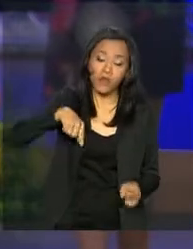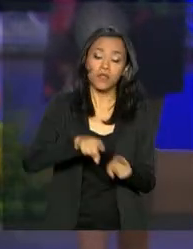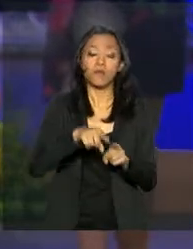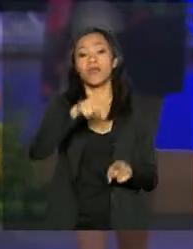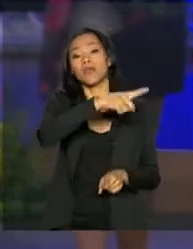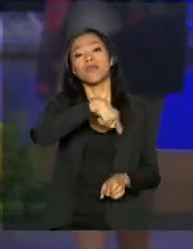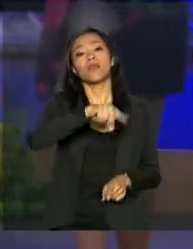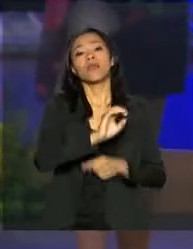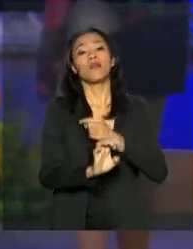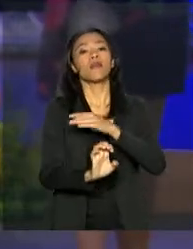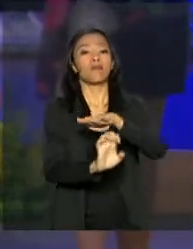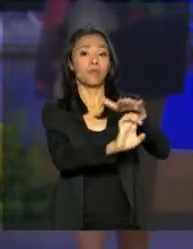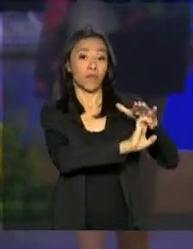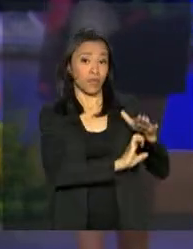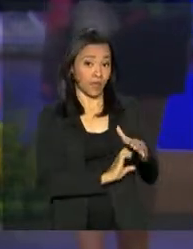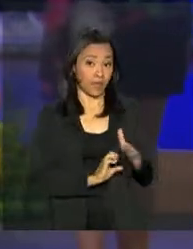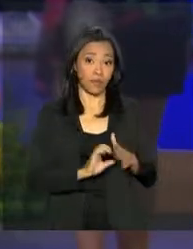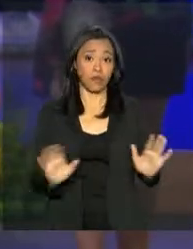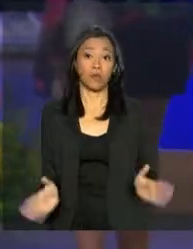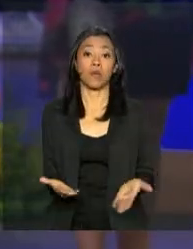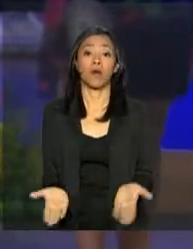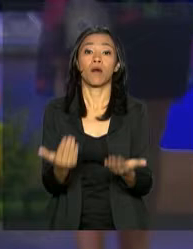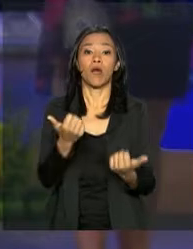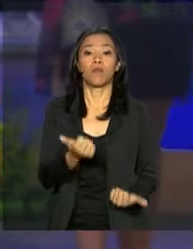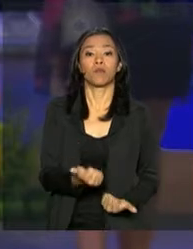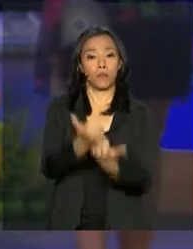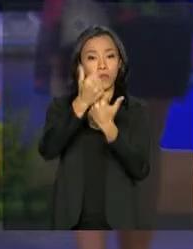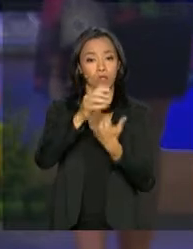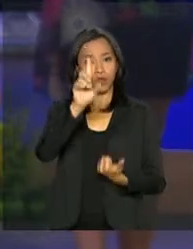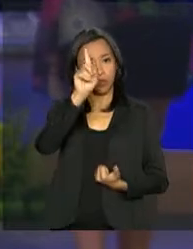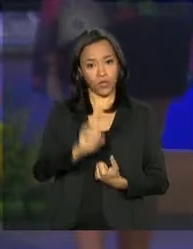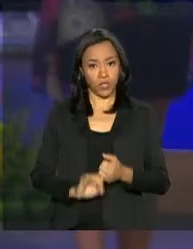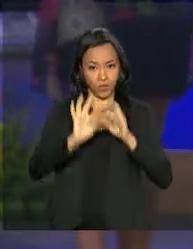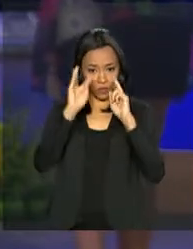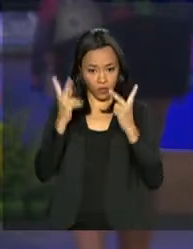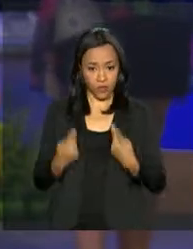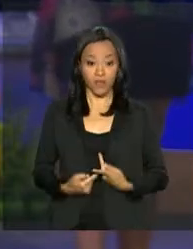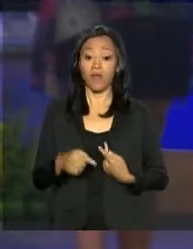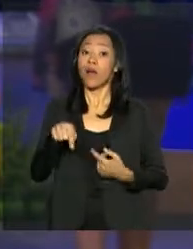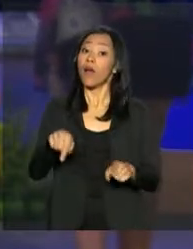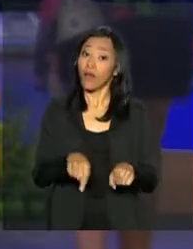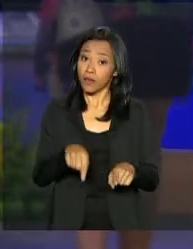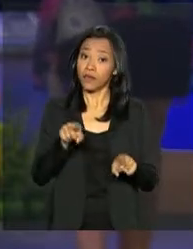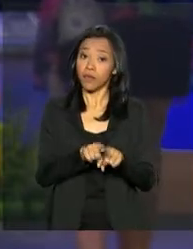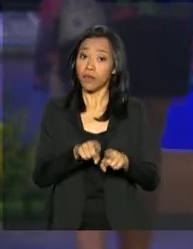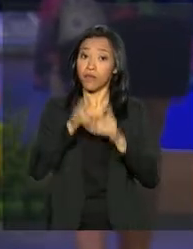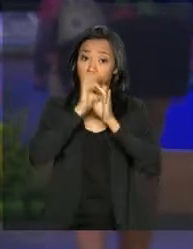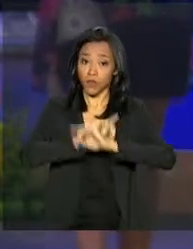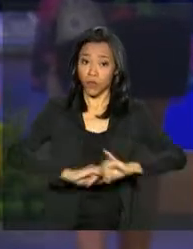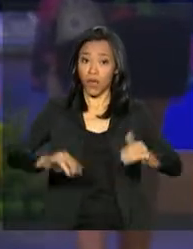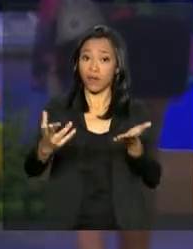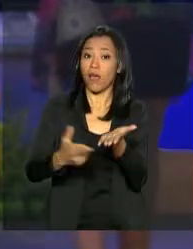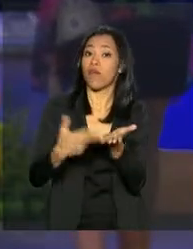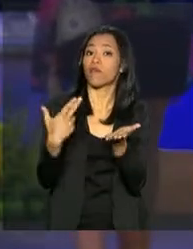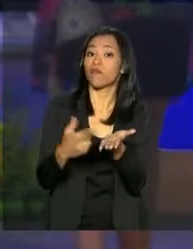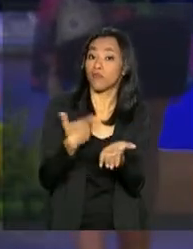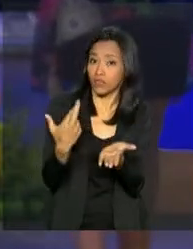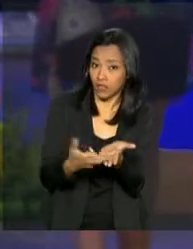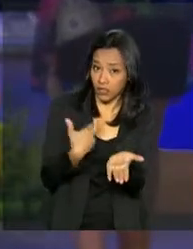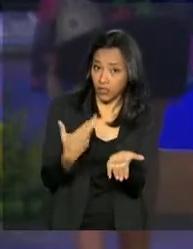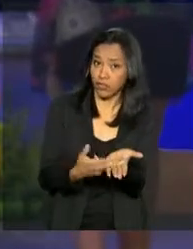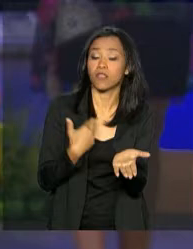na promoção dos direitos humanos. Aqui também será lançada a Revista Científica de Direitos Humanos, que terá